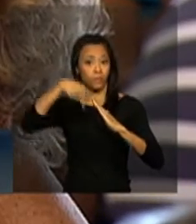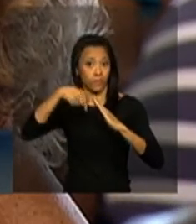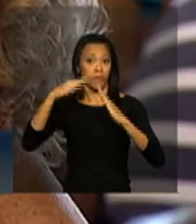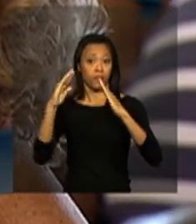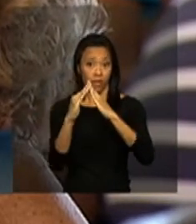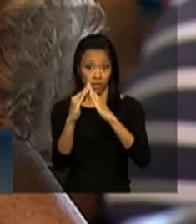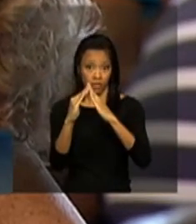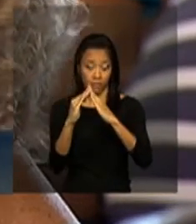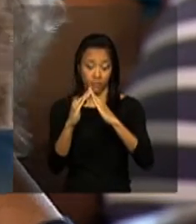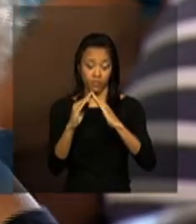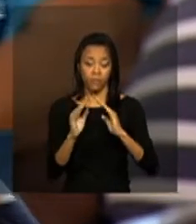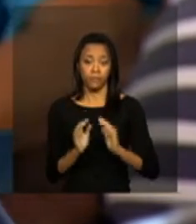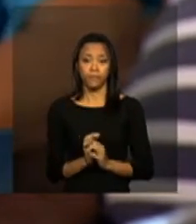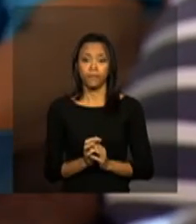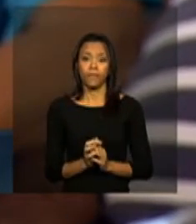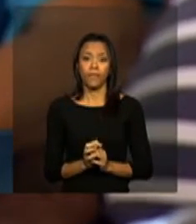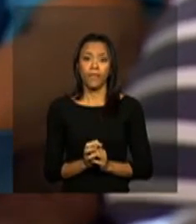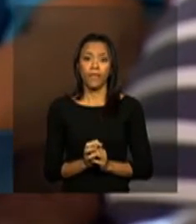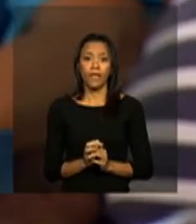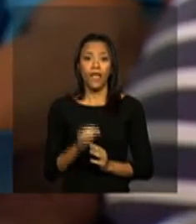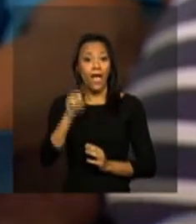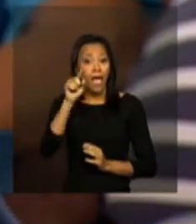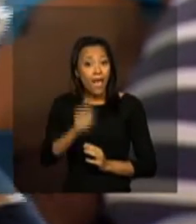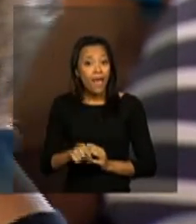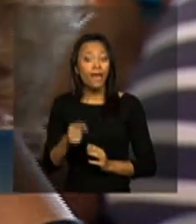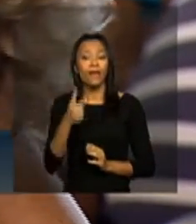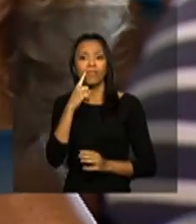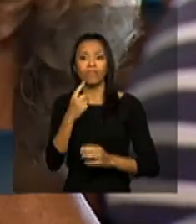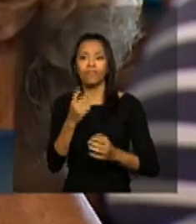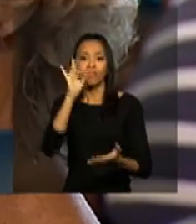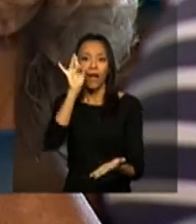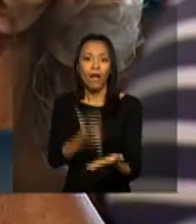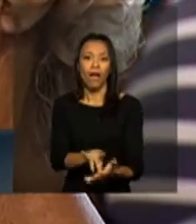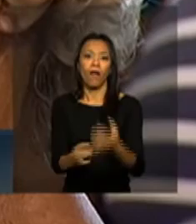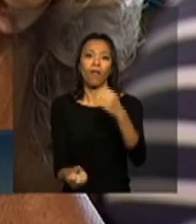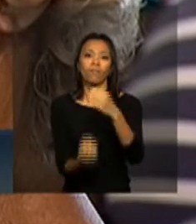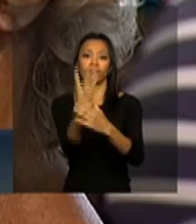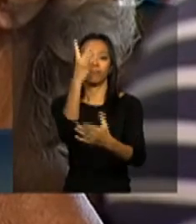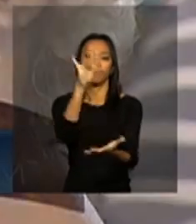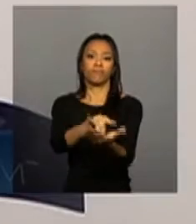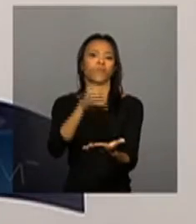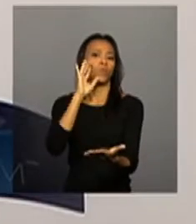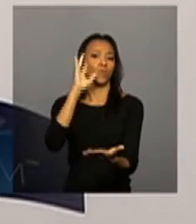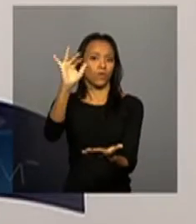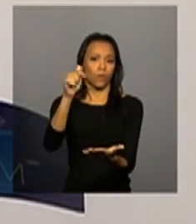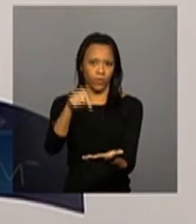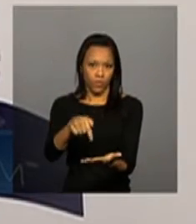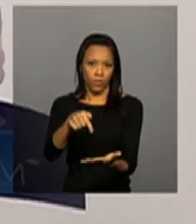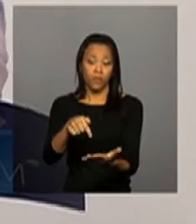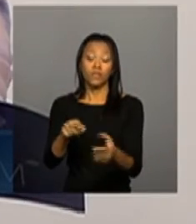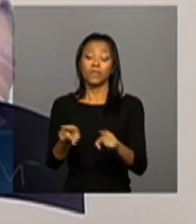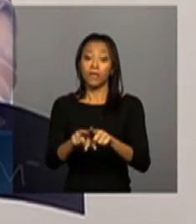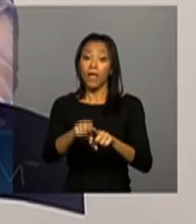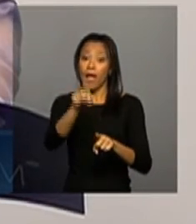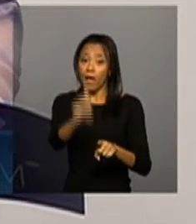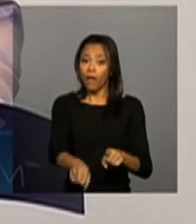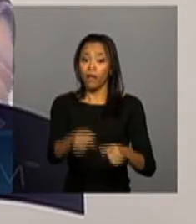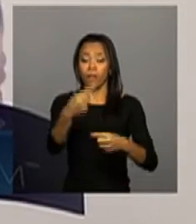casa, além de ser a concretude de um sonho, ela é a política